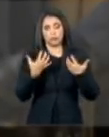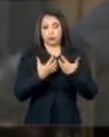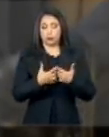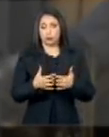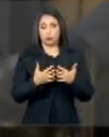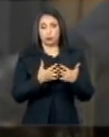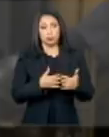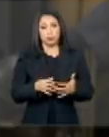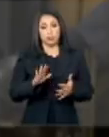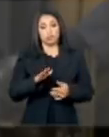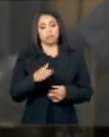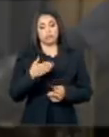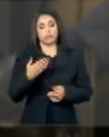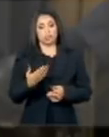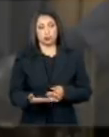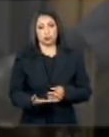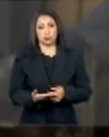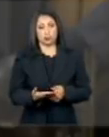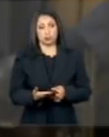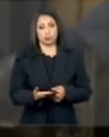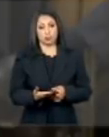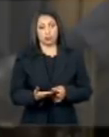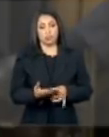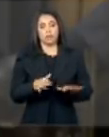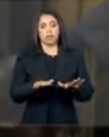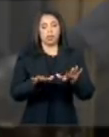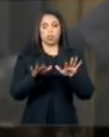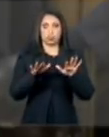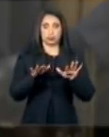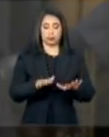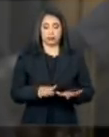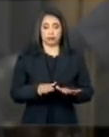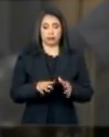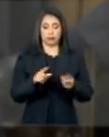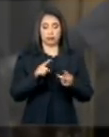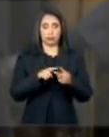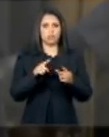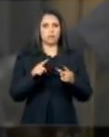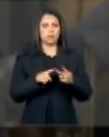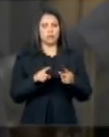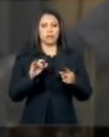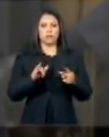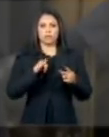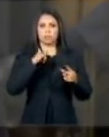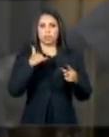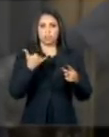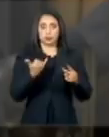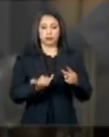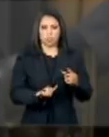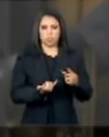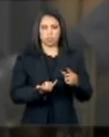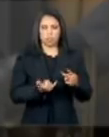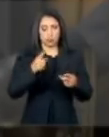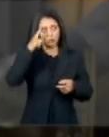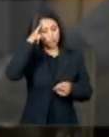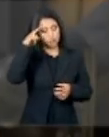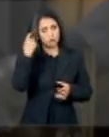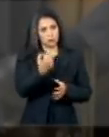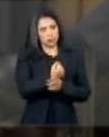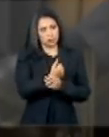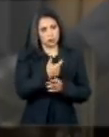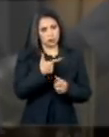e assim essa igreja acorde ao menos em duas oportunidades falo do mandado de segurança 25